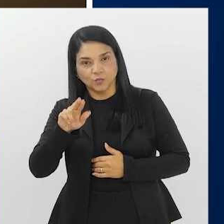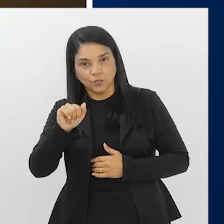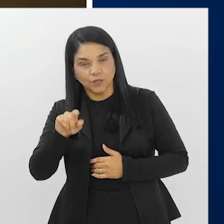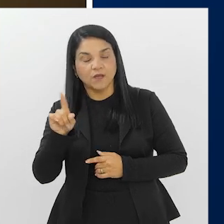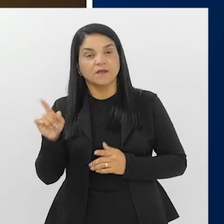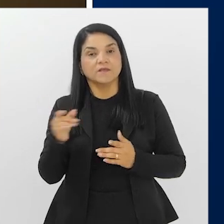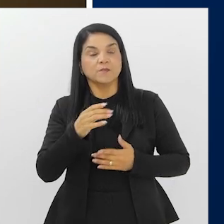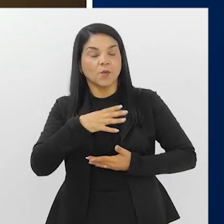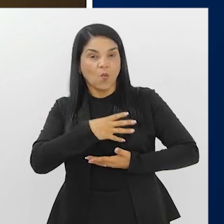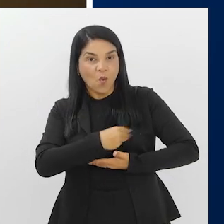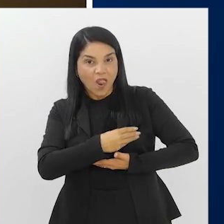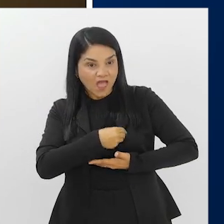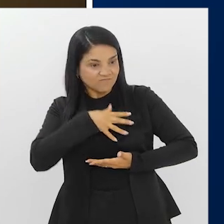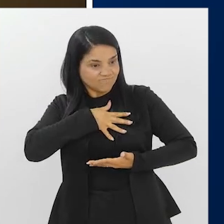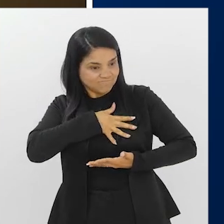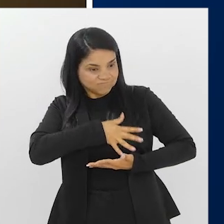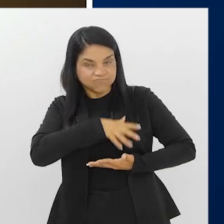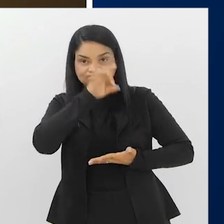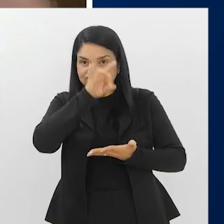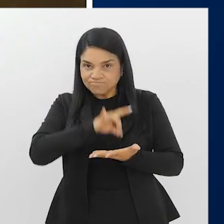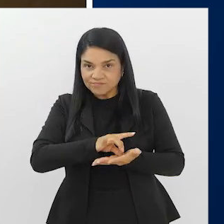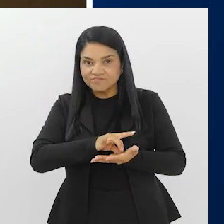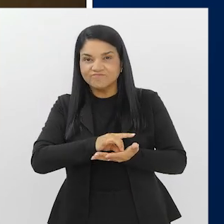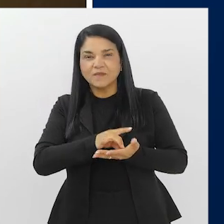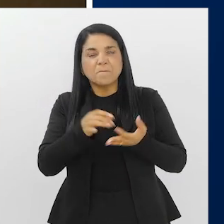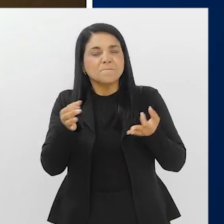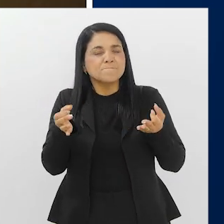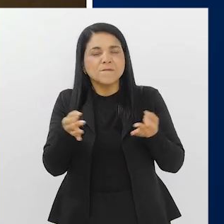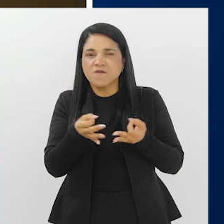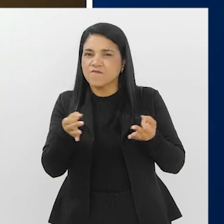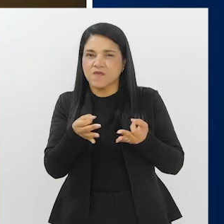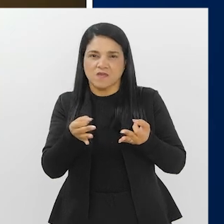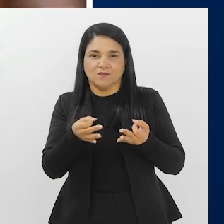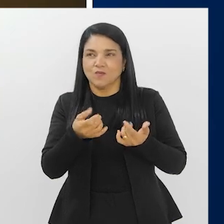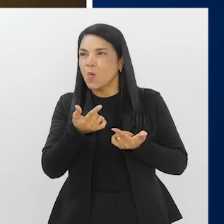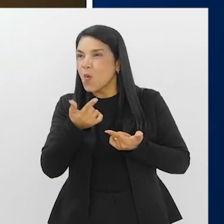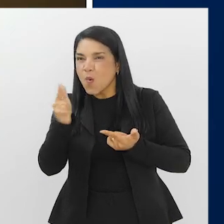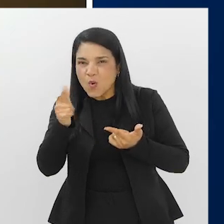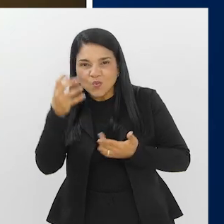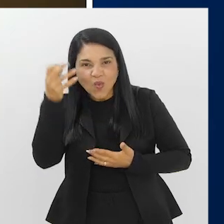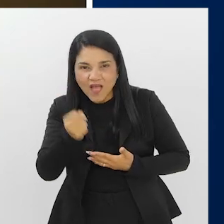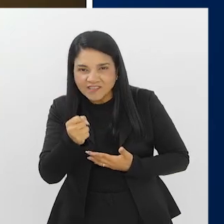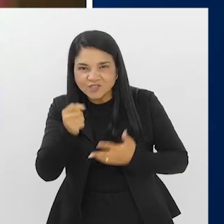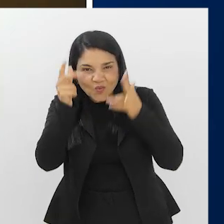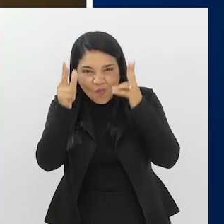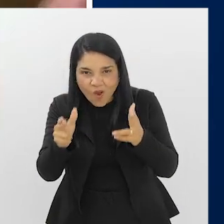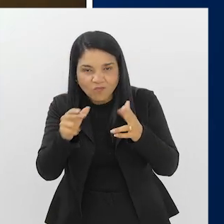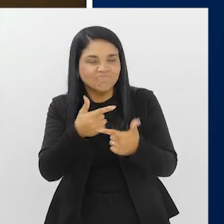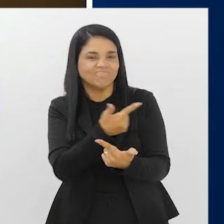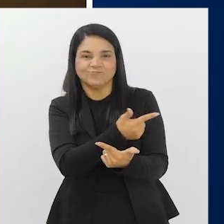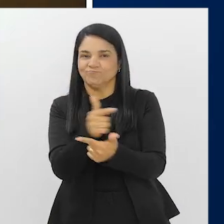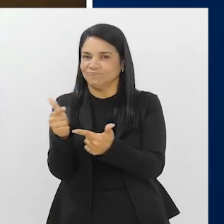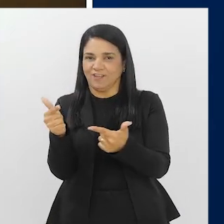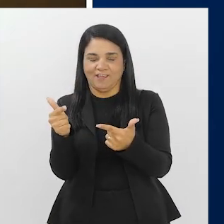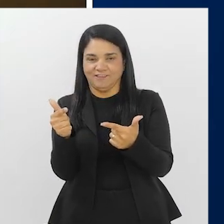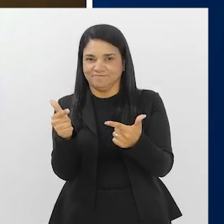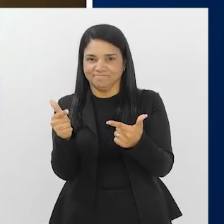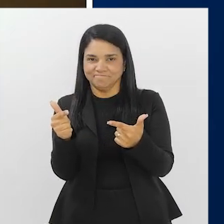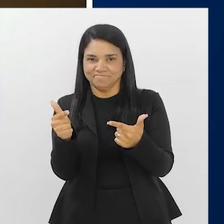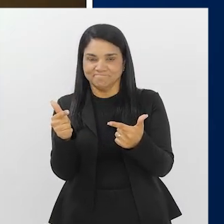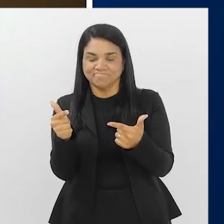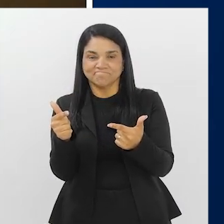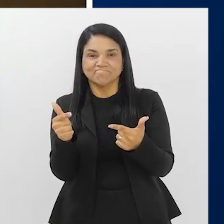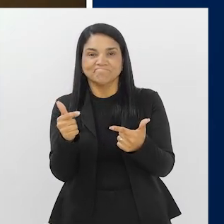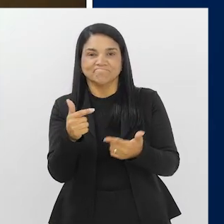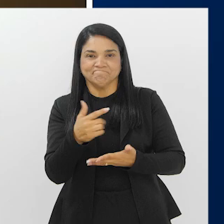para cada fase ali que ele está passando. Então é o leite perfeito, não tem um outro leite que seja tão ideal quanto o leite materno. Para a